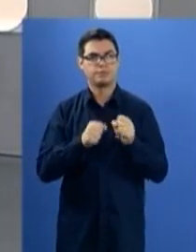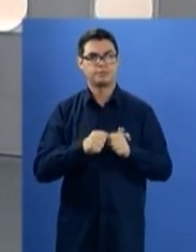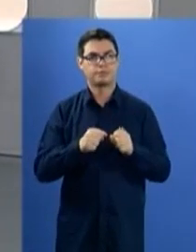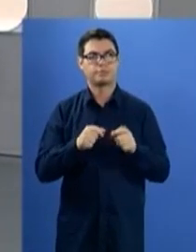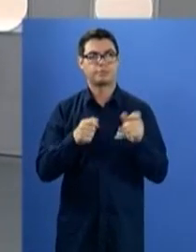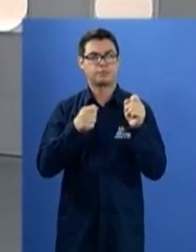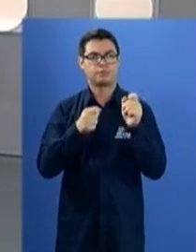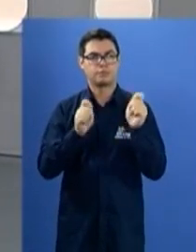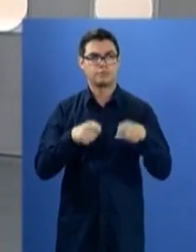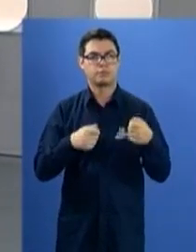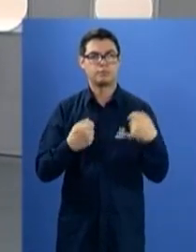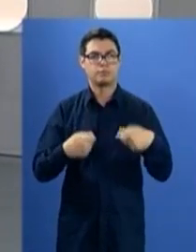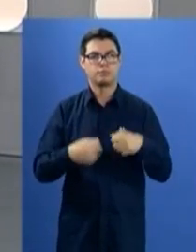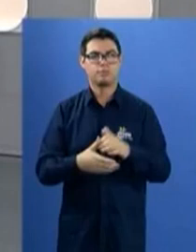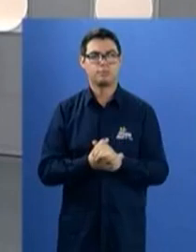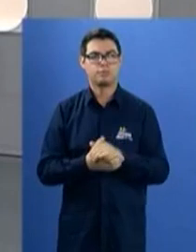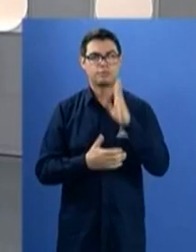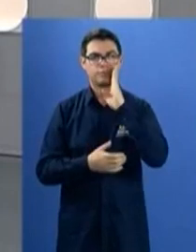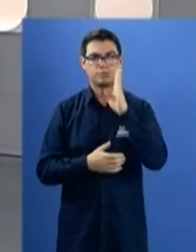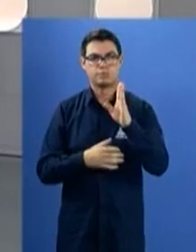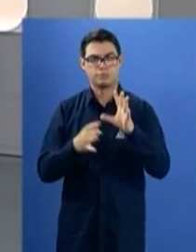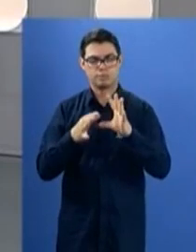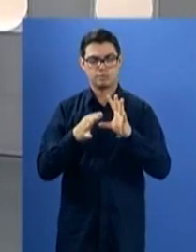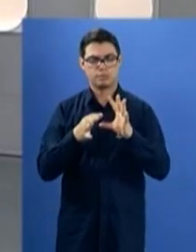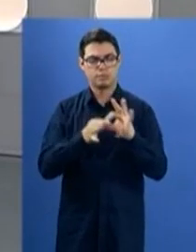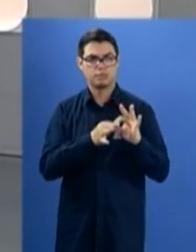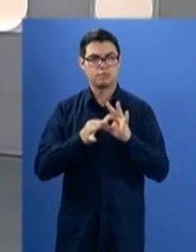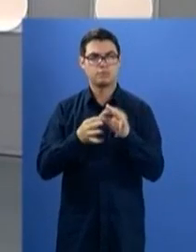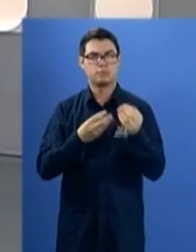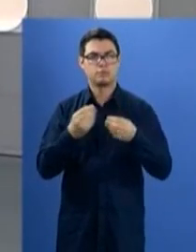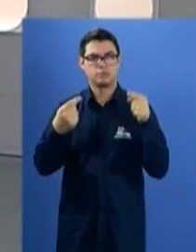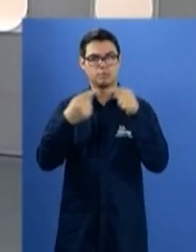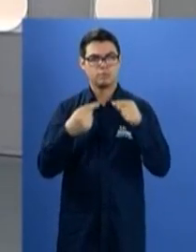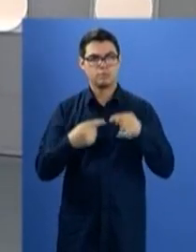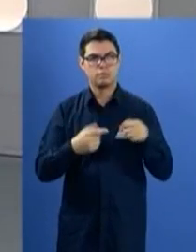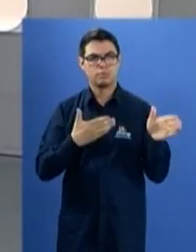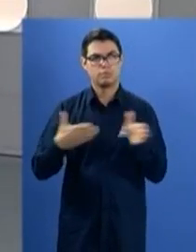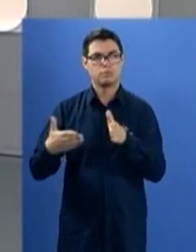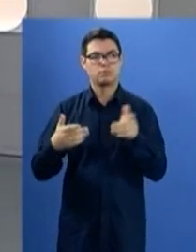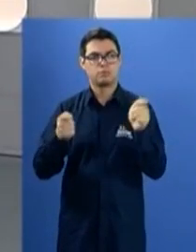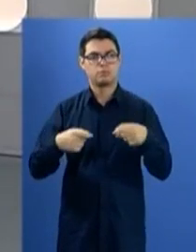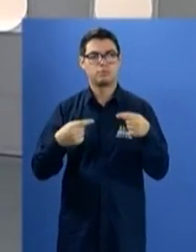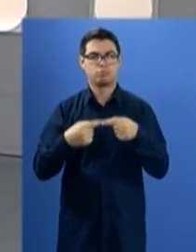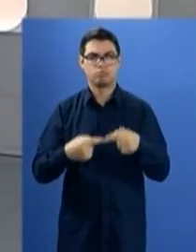funcionando e principalmente alinhadas com os objetivos da produção.